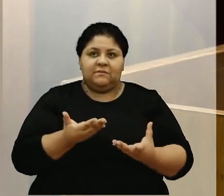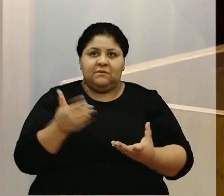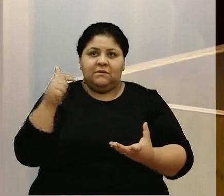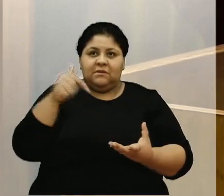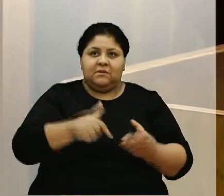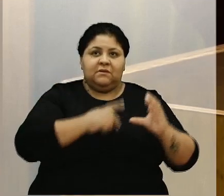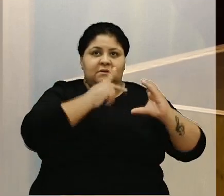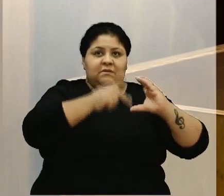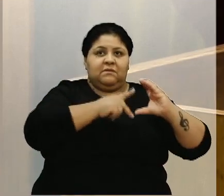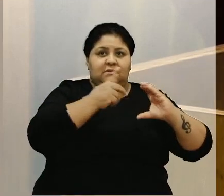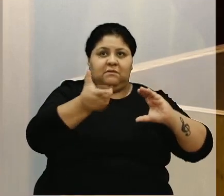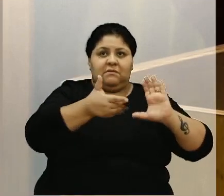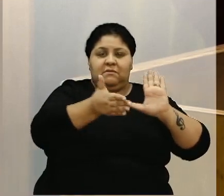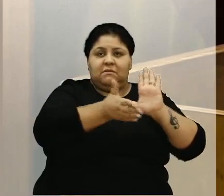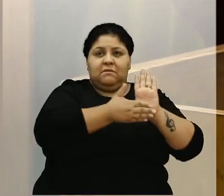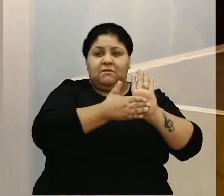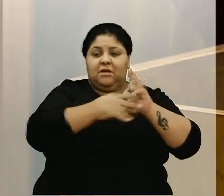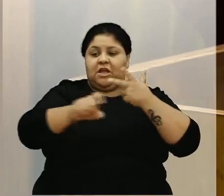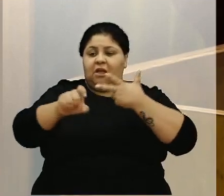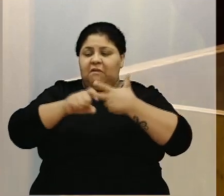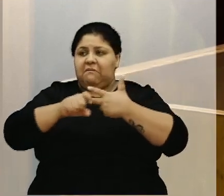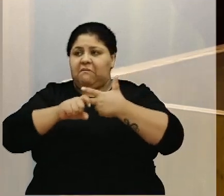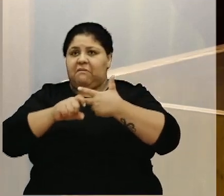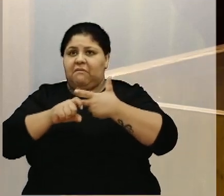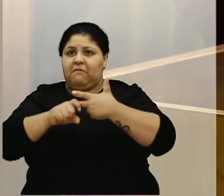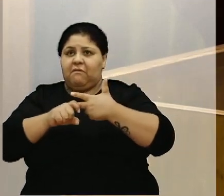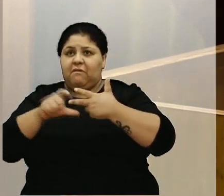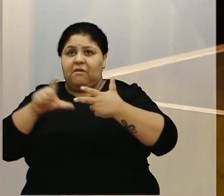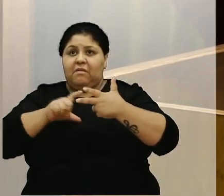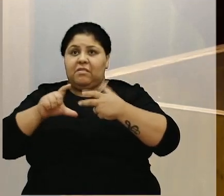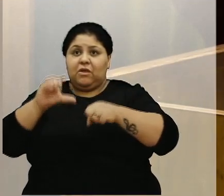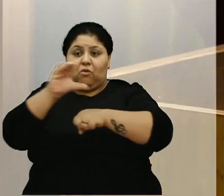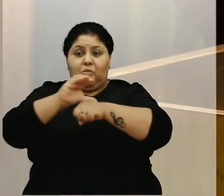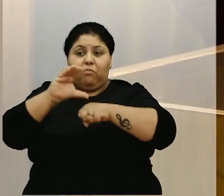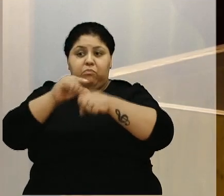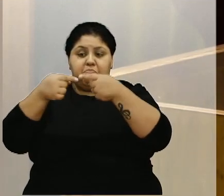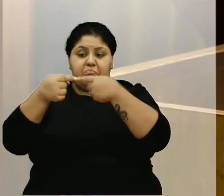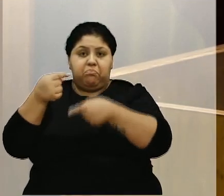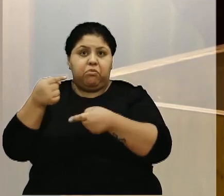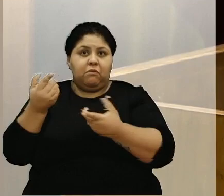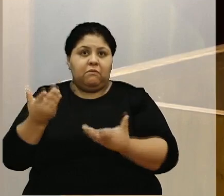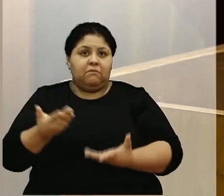querer propor algo para o Executivo que é inconstitucional.